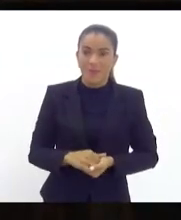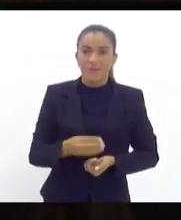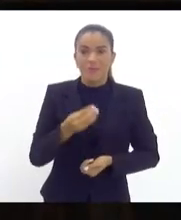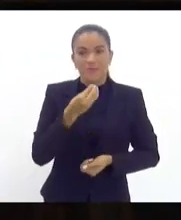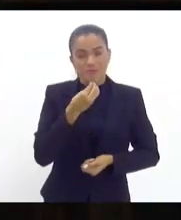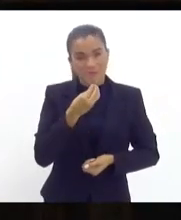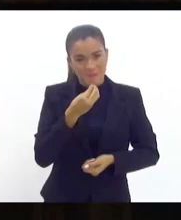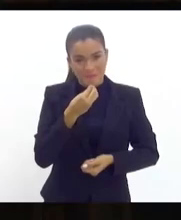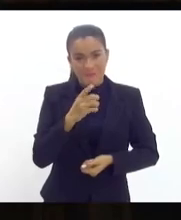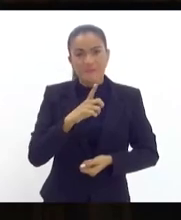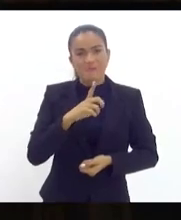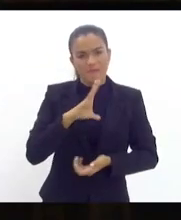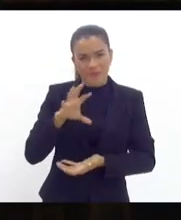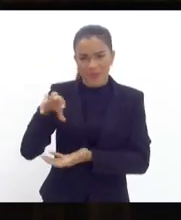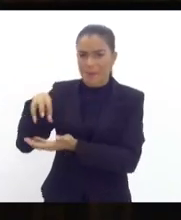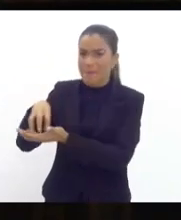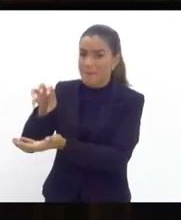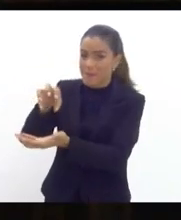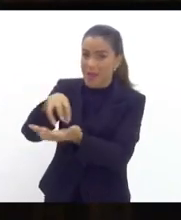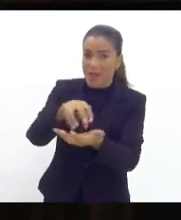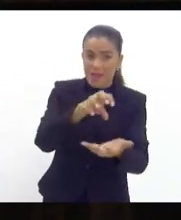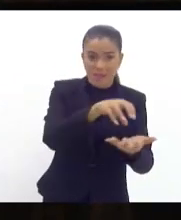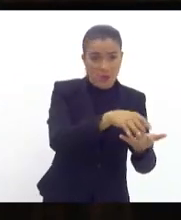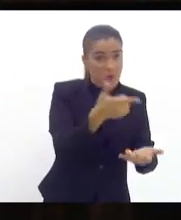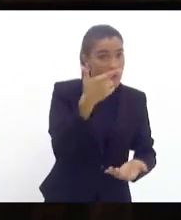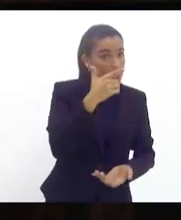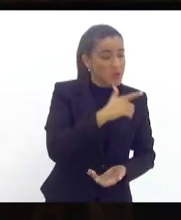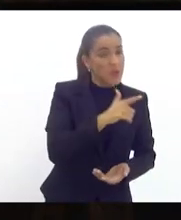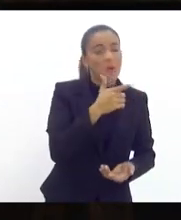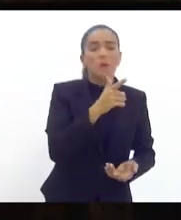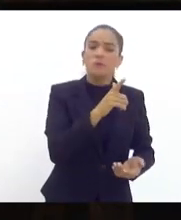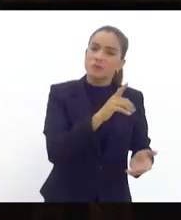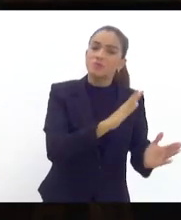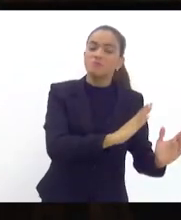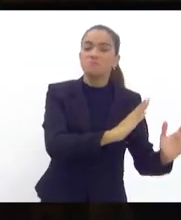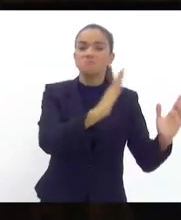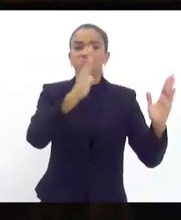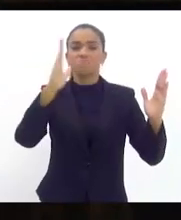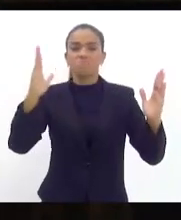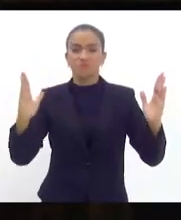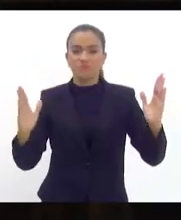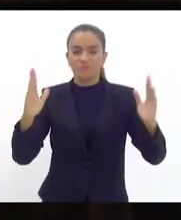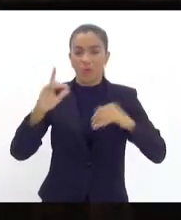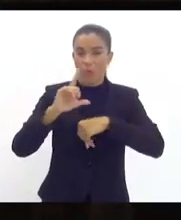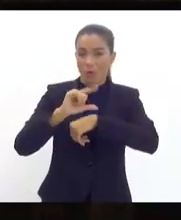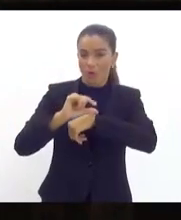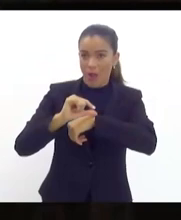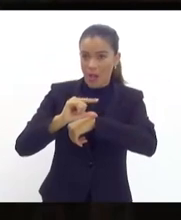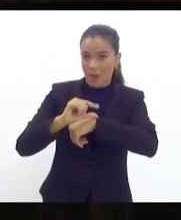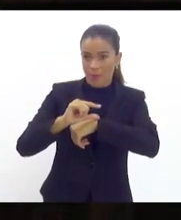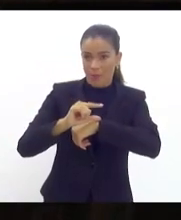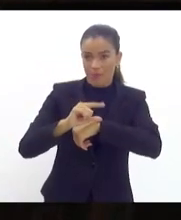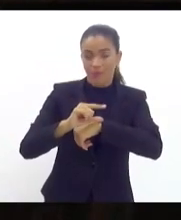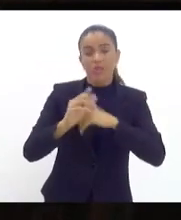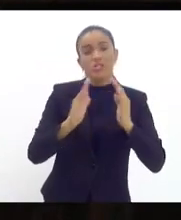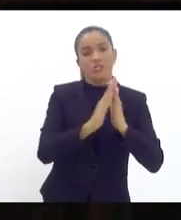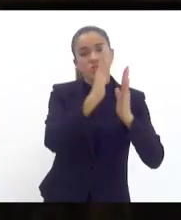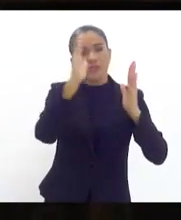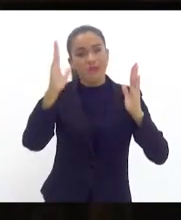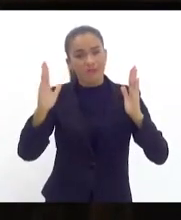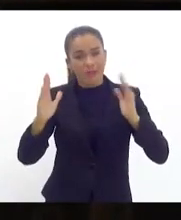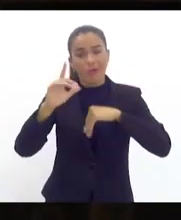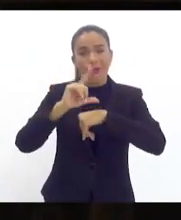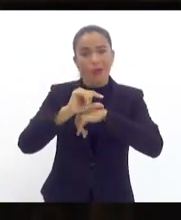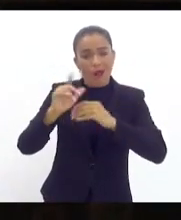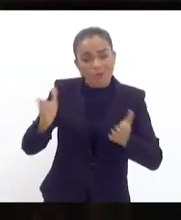já tem outras bases que conseguiram estender E com isso nós teríamos que estender o nosso horário para